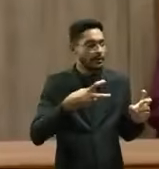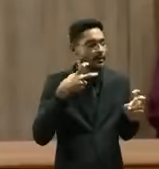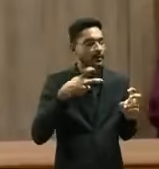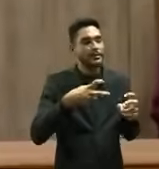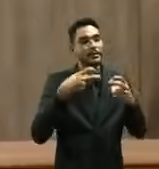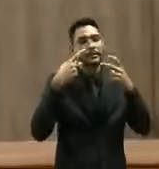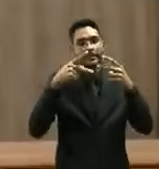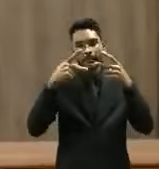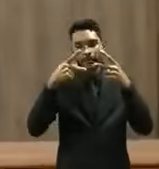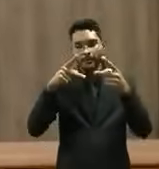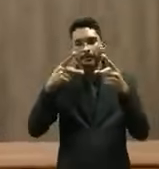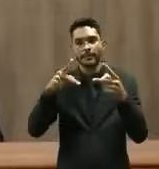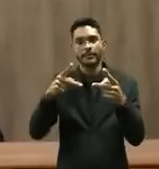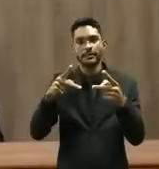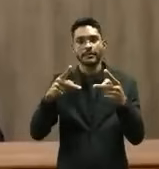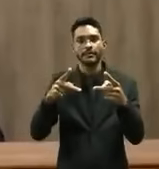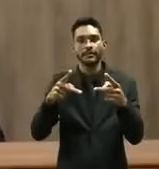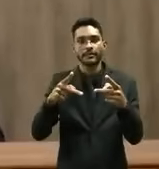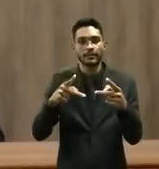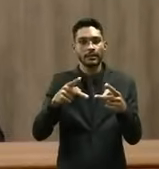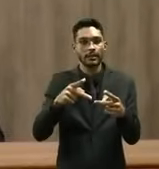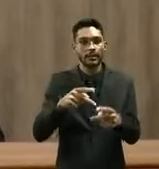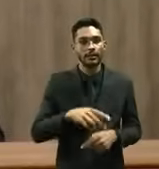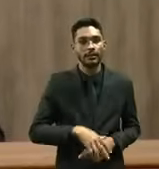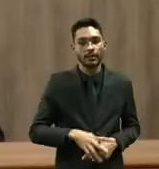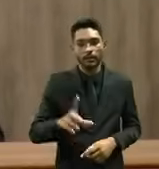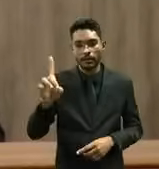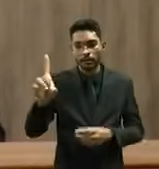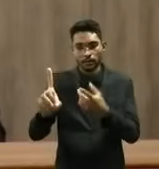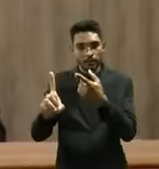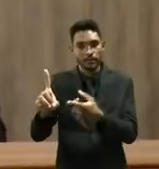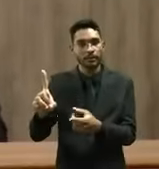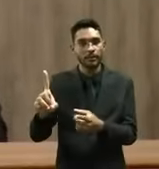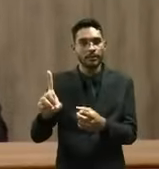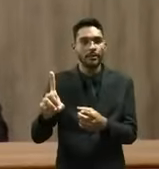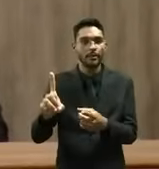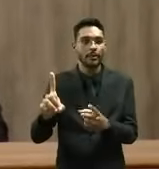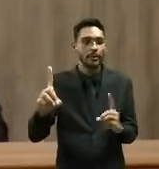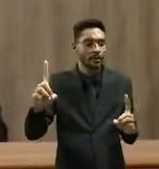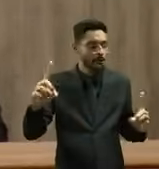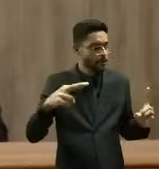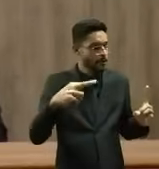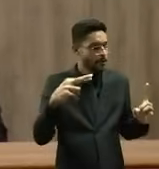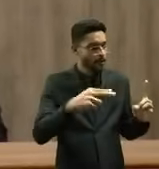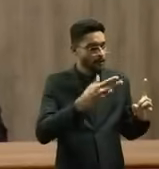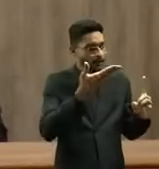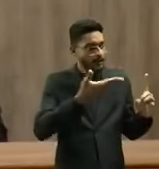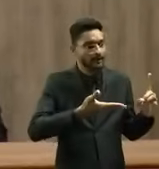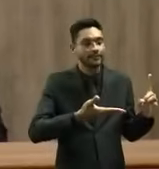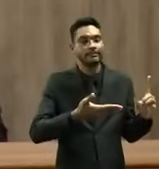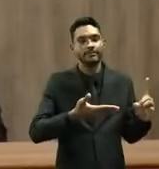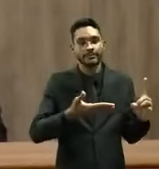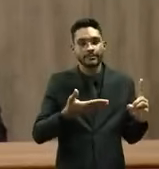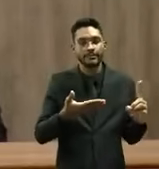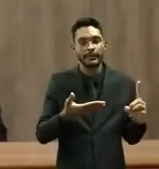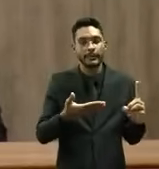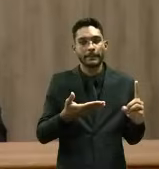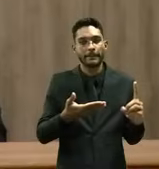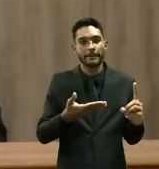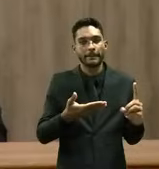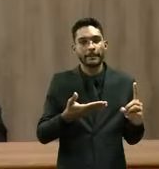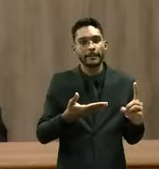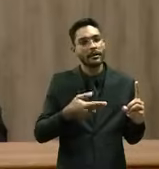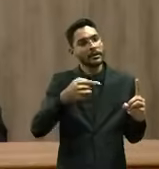Paulo notou e viu a a a a a a Olha já está aí olha ouviu Paulo que fixando nele os olhos vendo o que tinha Fé para